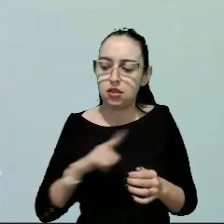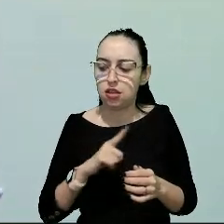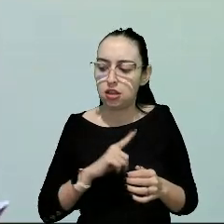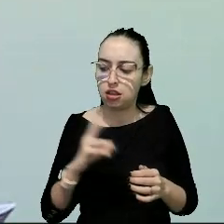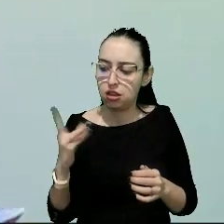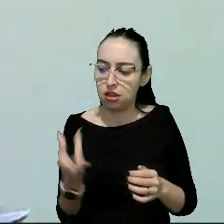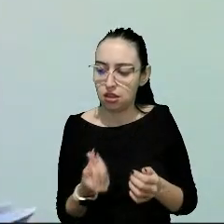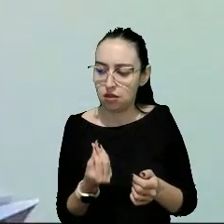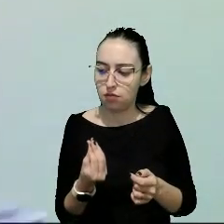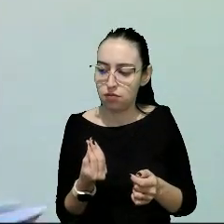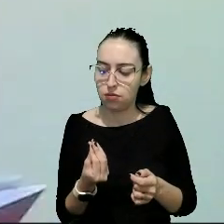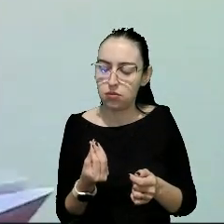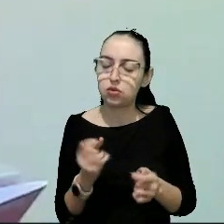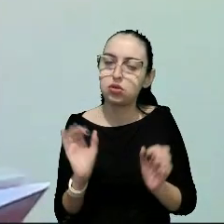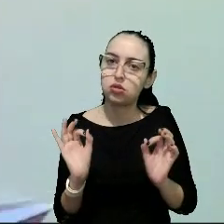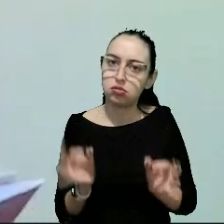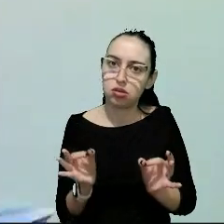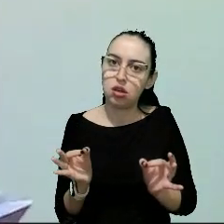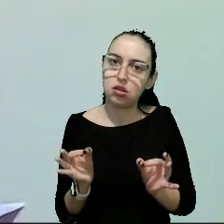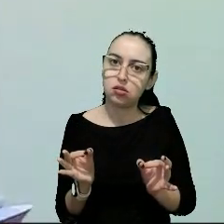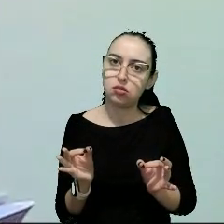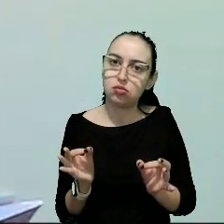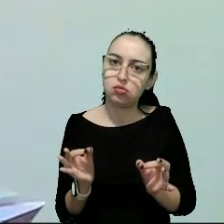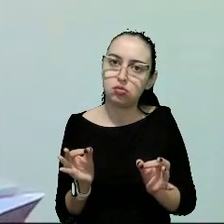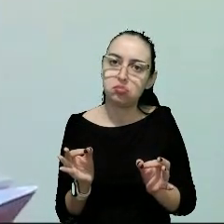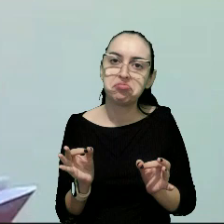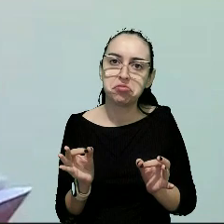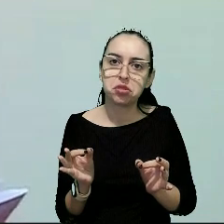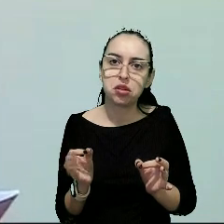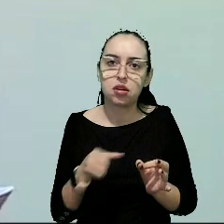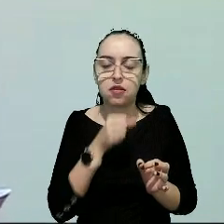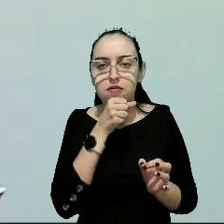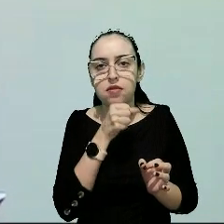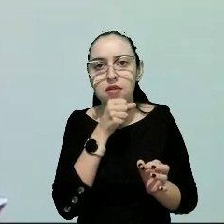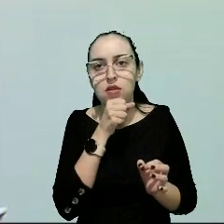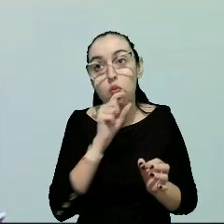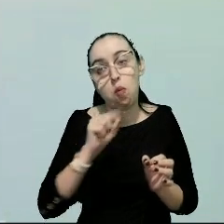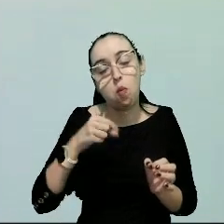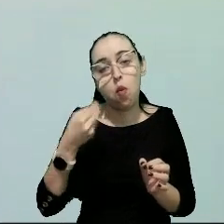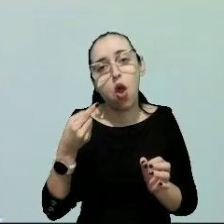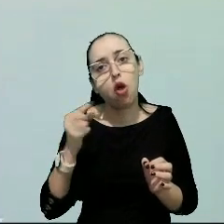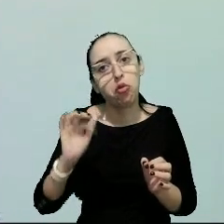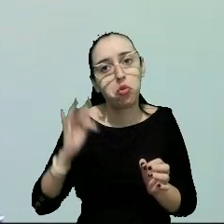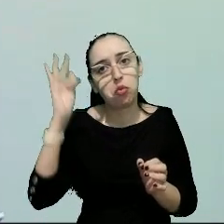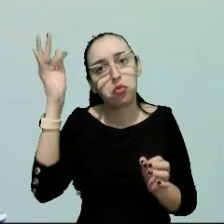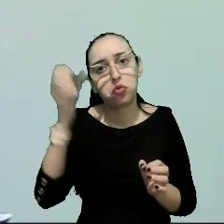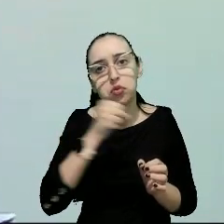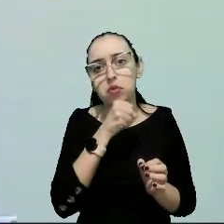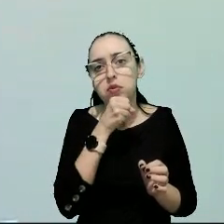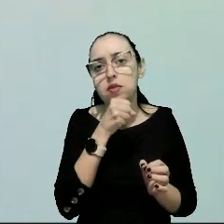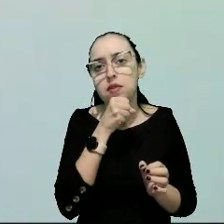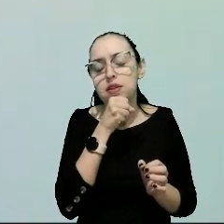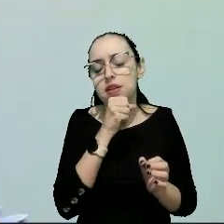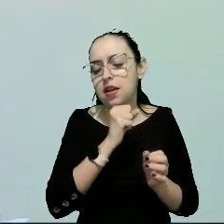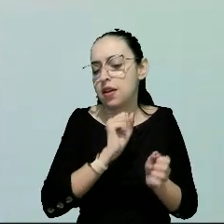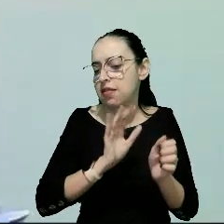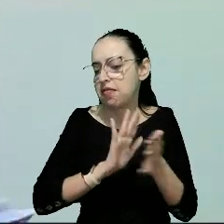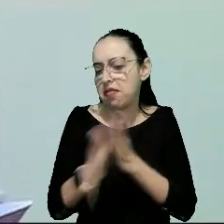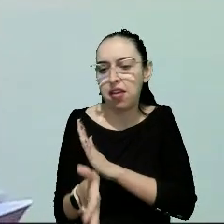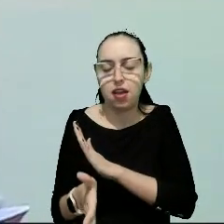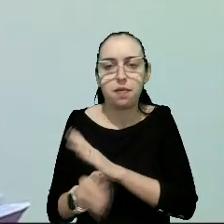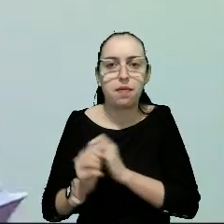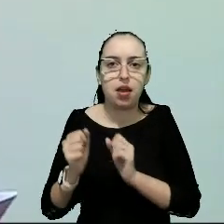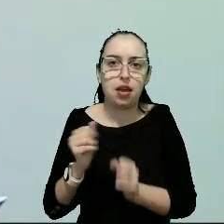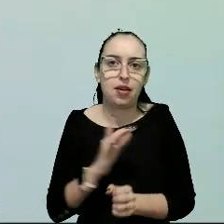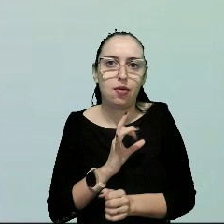que nós também somos, já somos, ou seremos velhos, poderemos ajudar a derrubar os